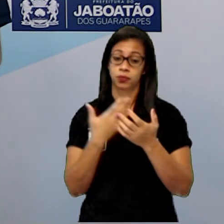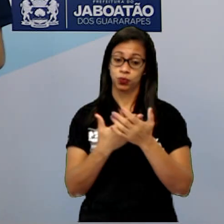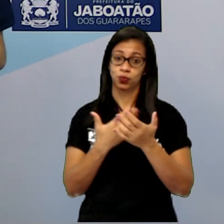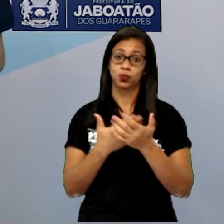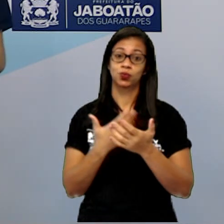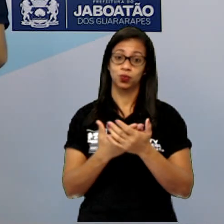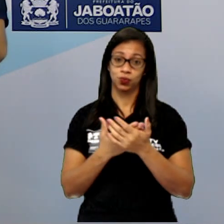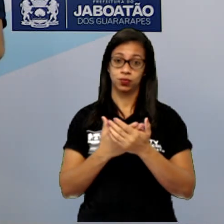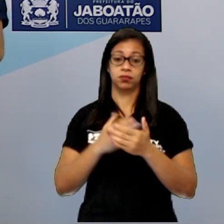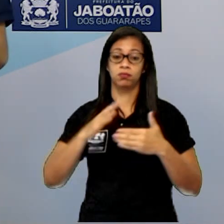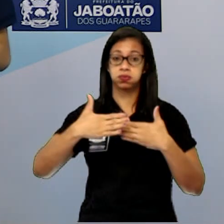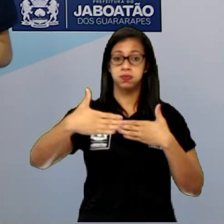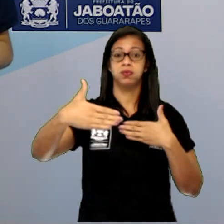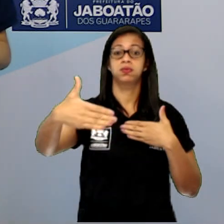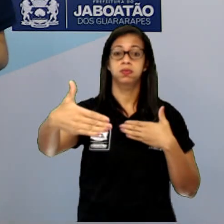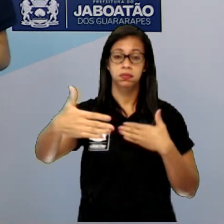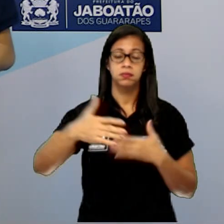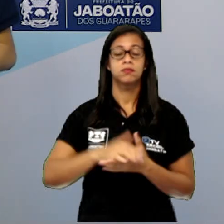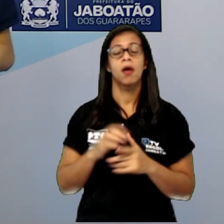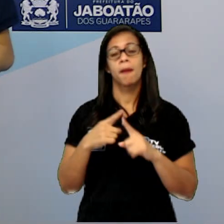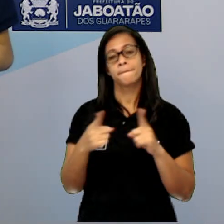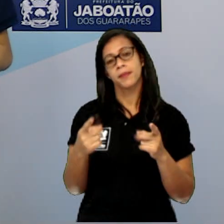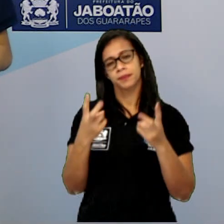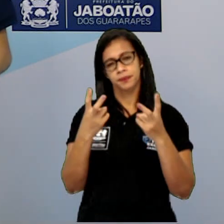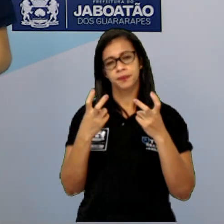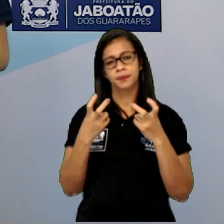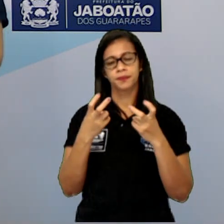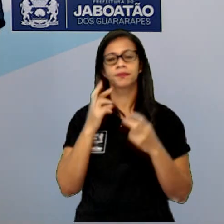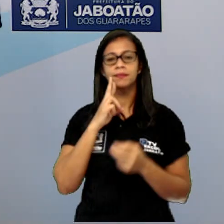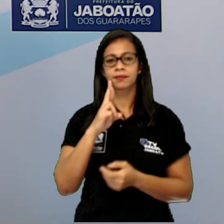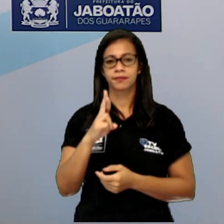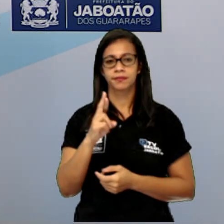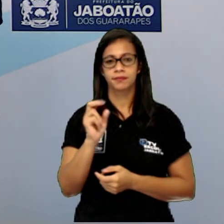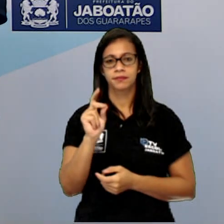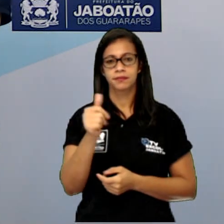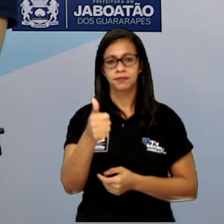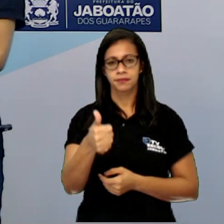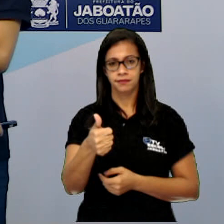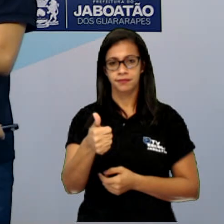se você prestar atenção, com certeza vai conseguir resolver, ok? Meus queridos,